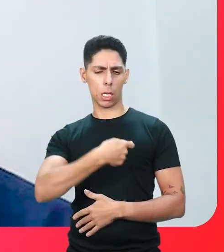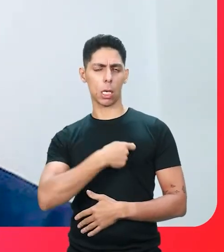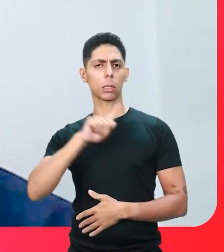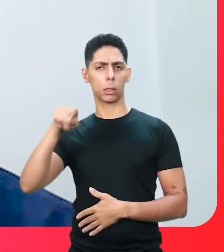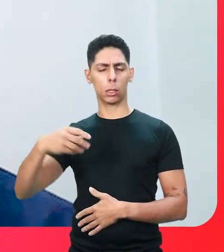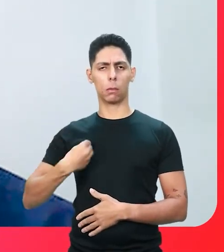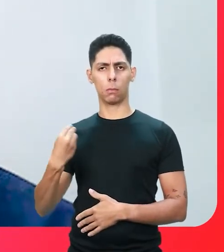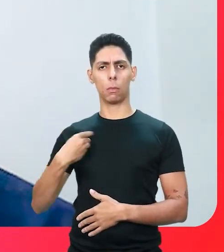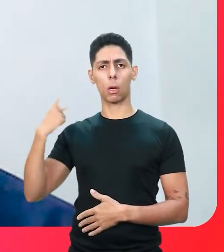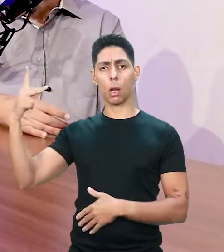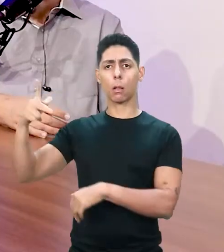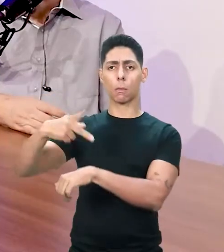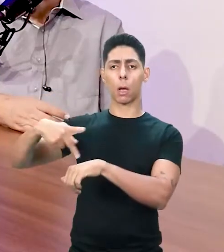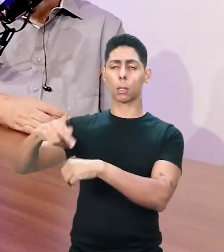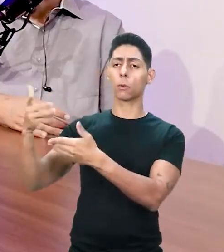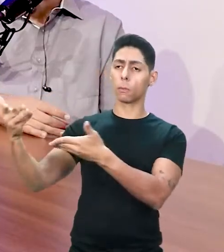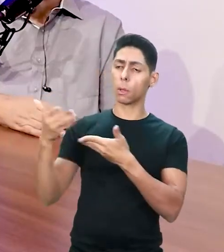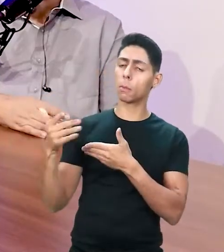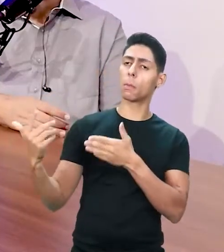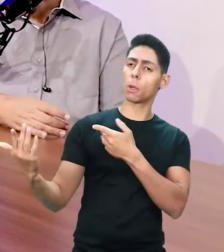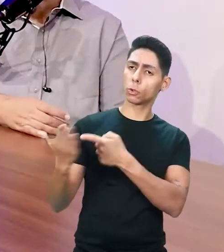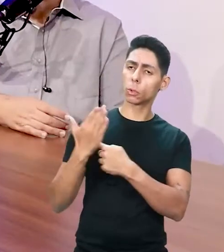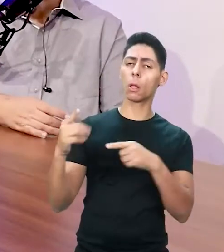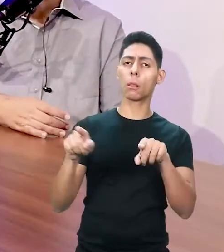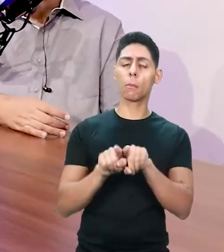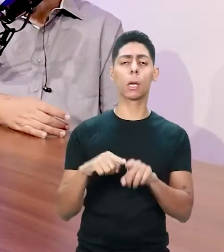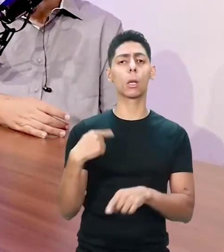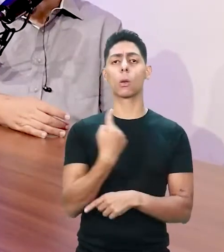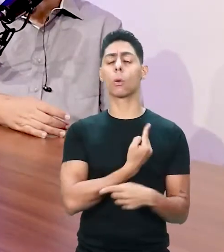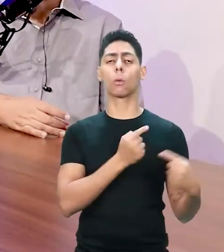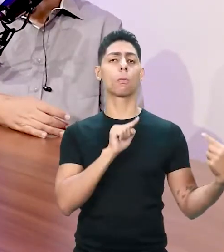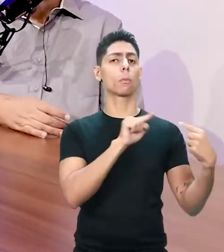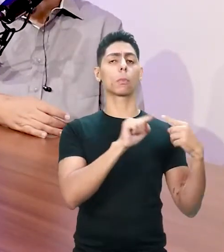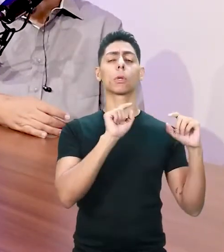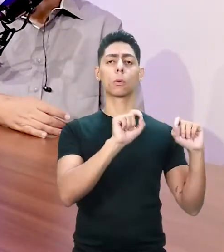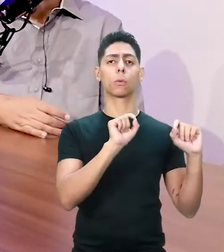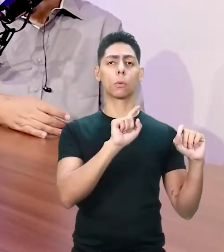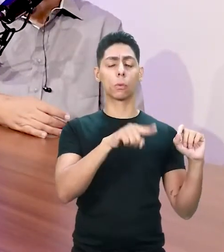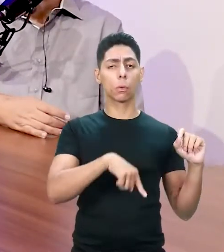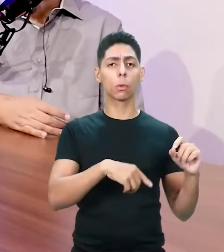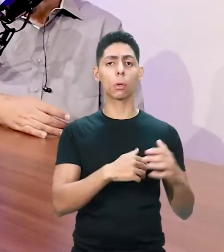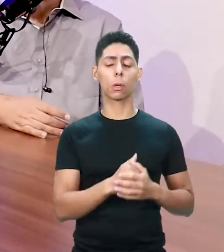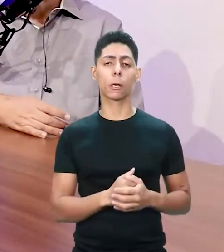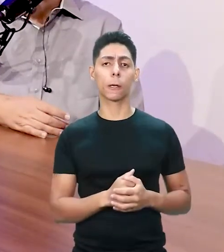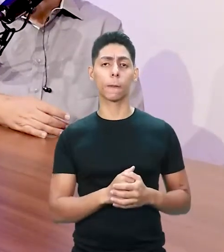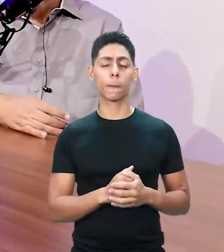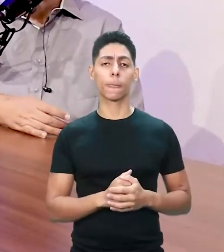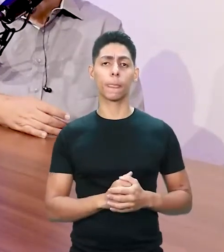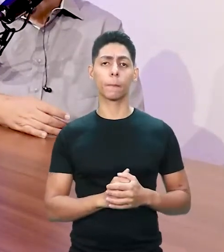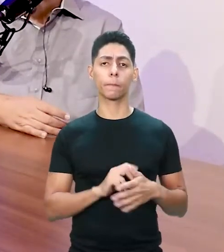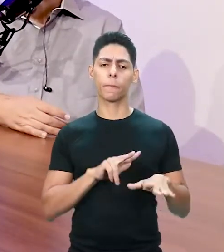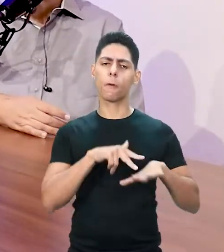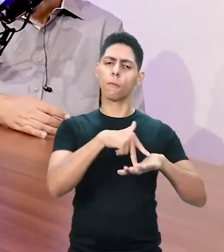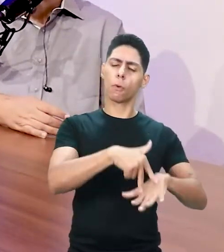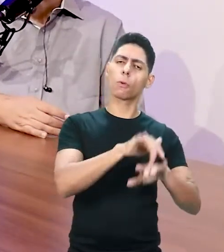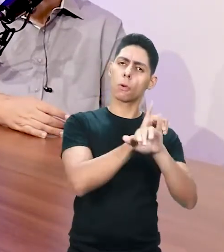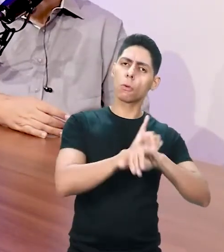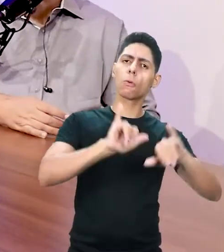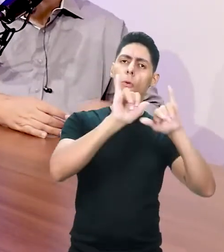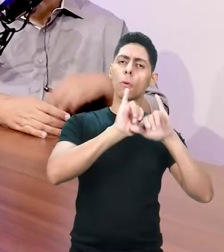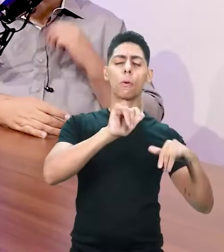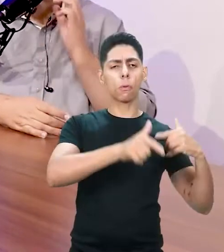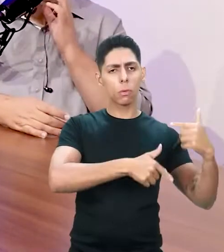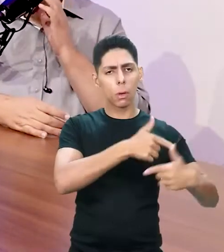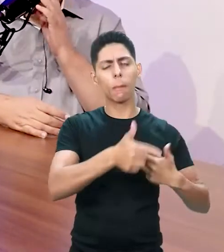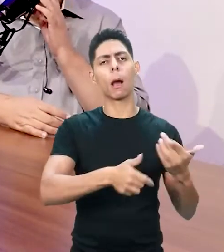para me ajudar com as redes sociais. Nosso papel é fazer com que a ULAC ponha divulgue suas